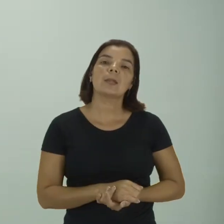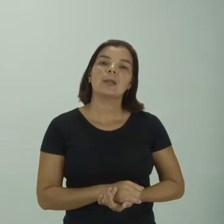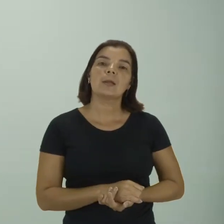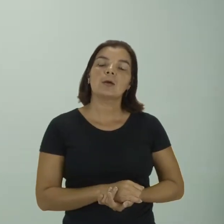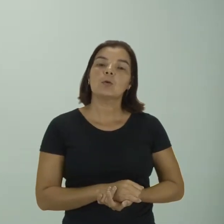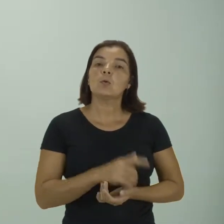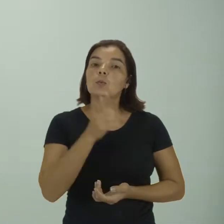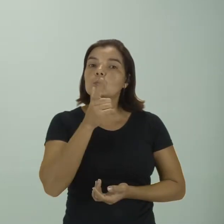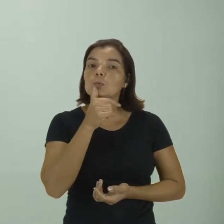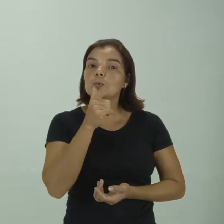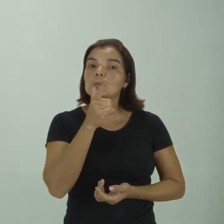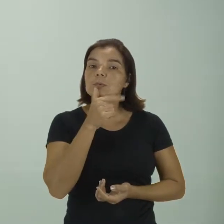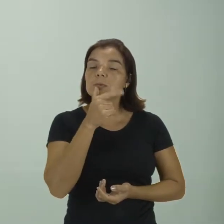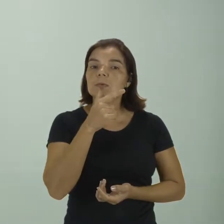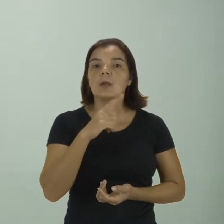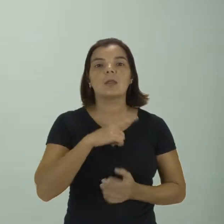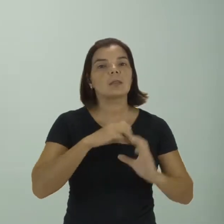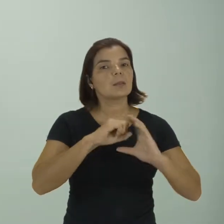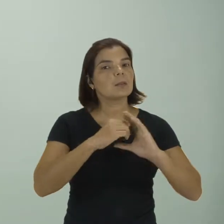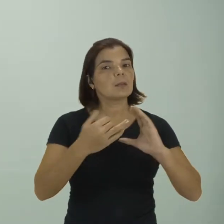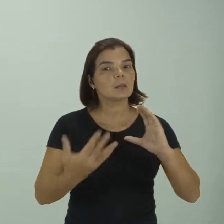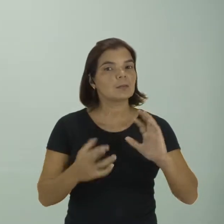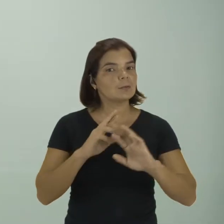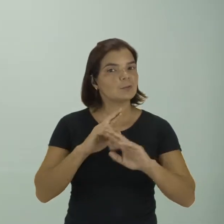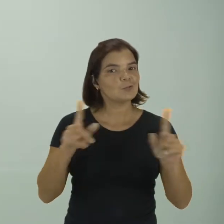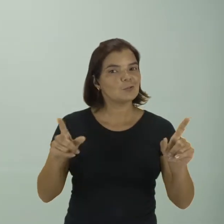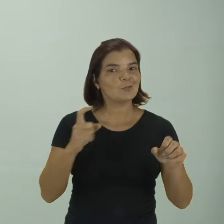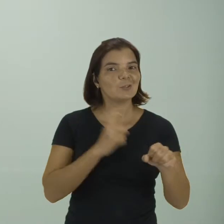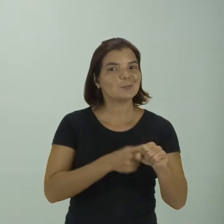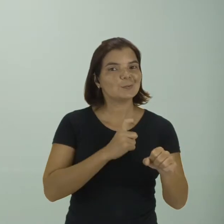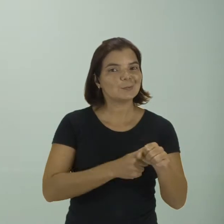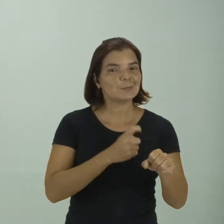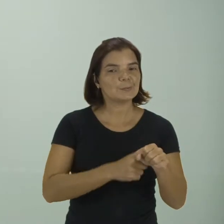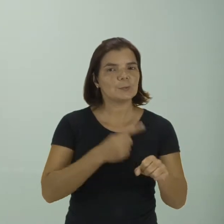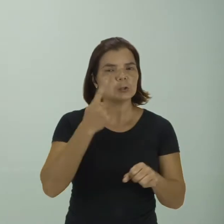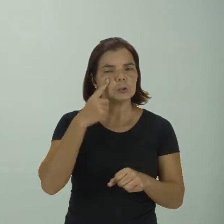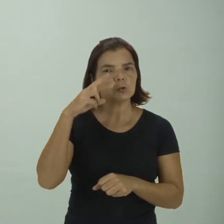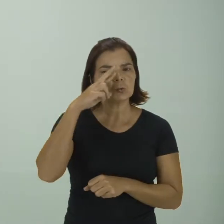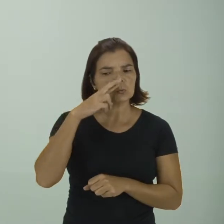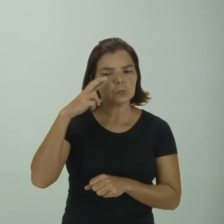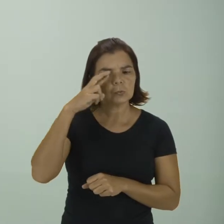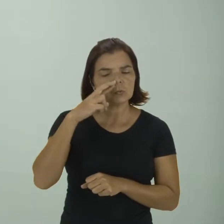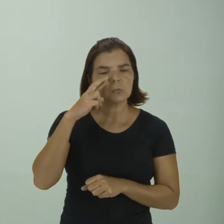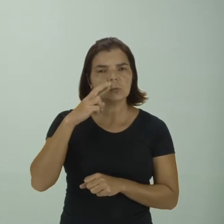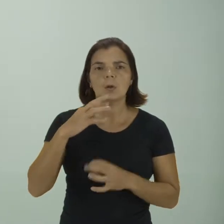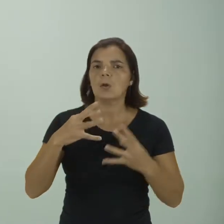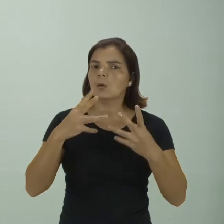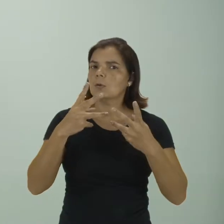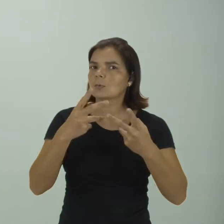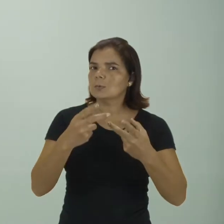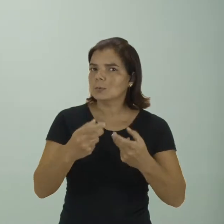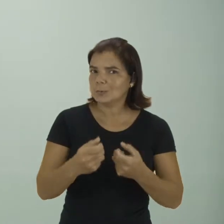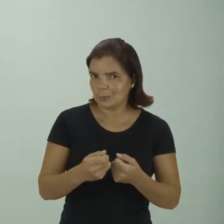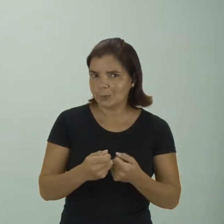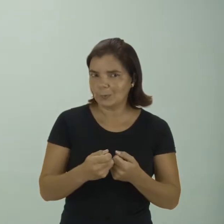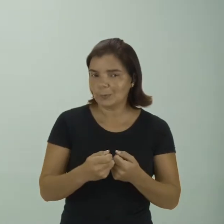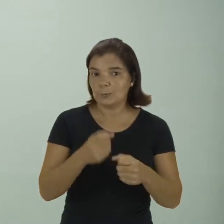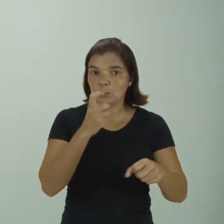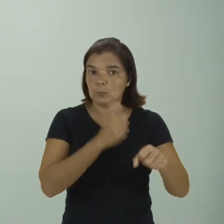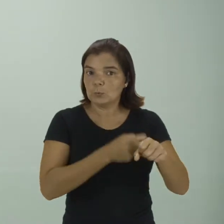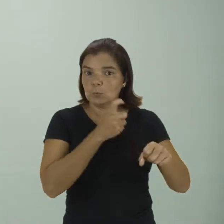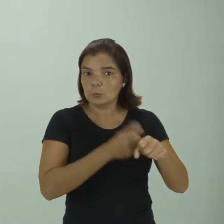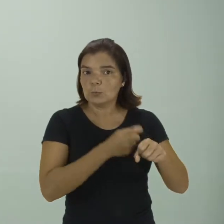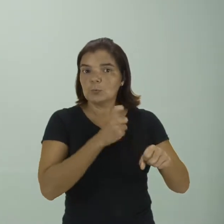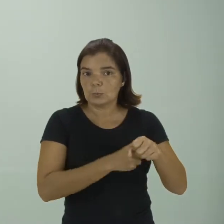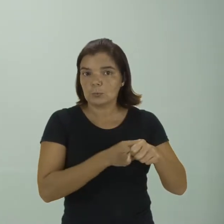os líquidos, eles têm características diferentes dos sólidos. Se você observar, todo material no estado sólido,